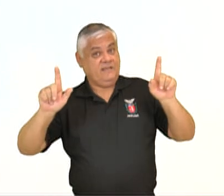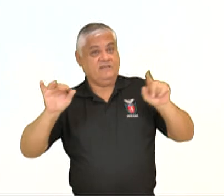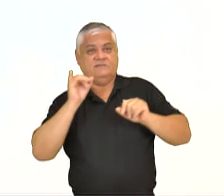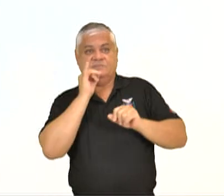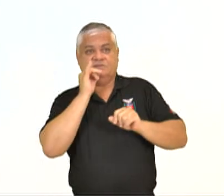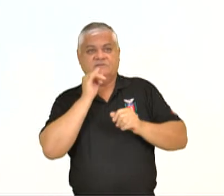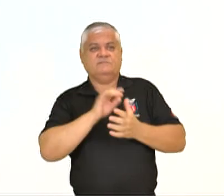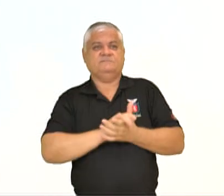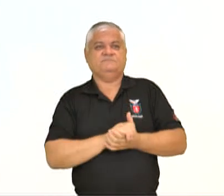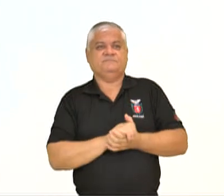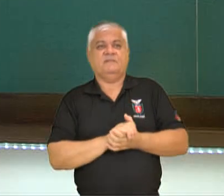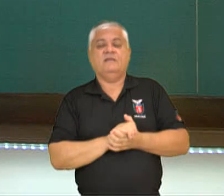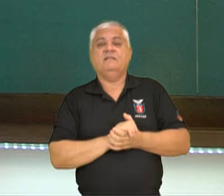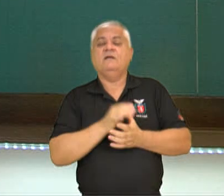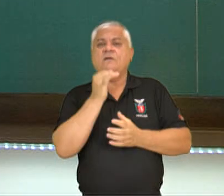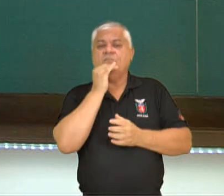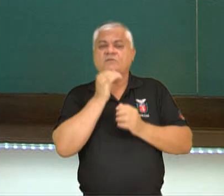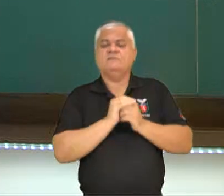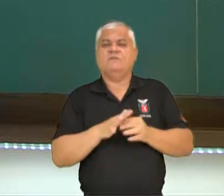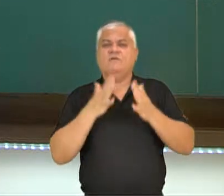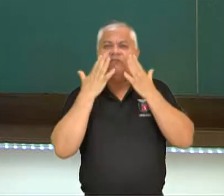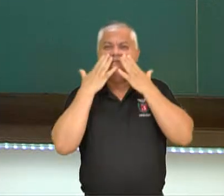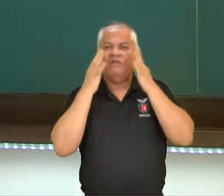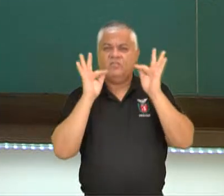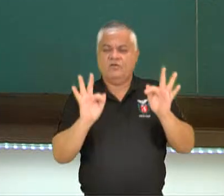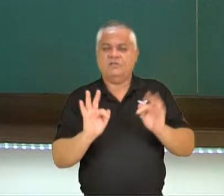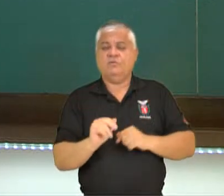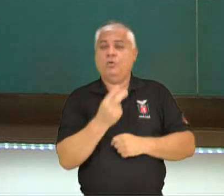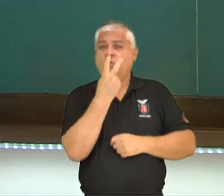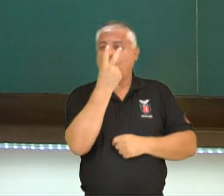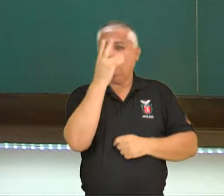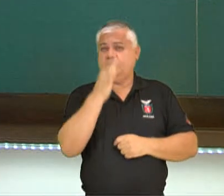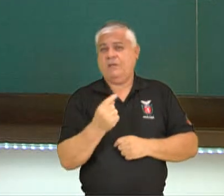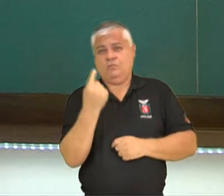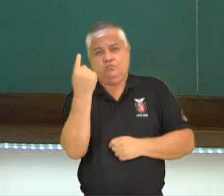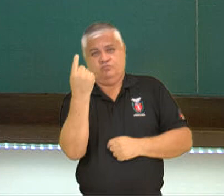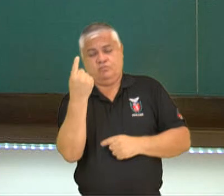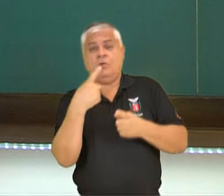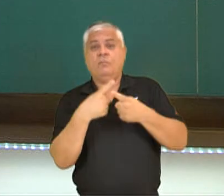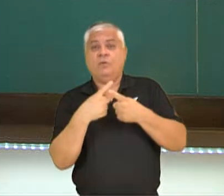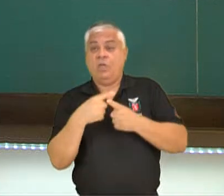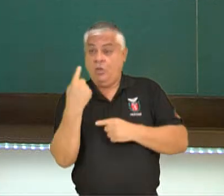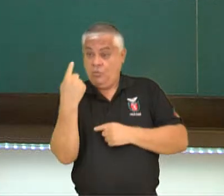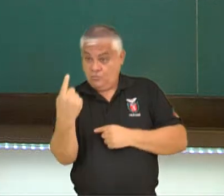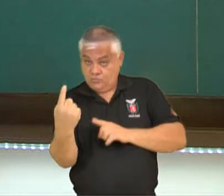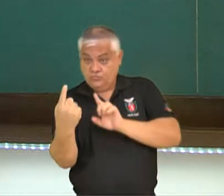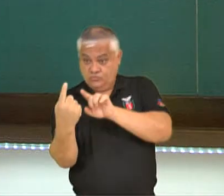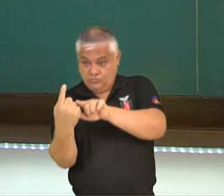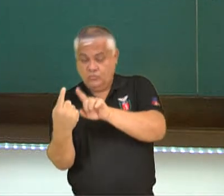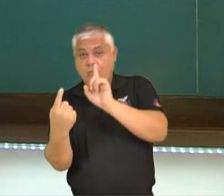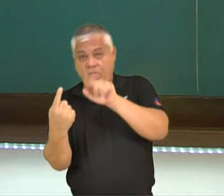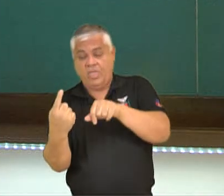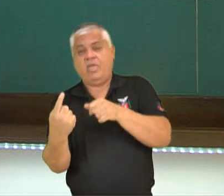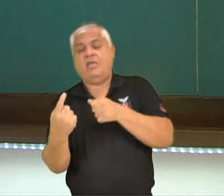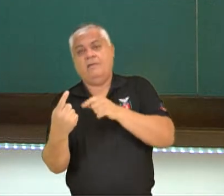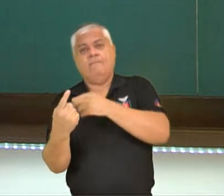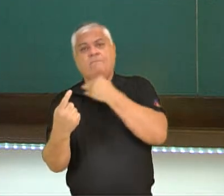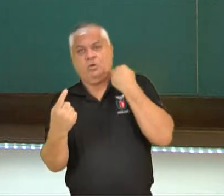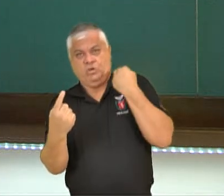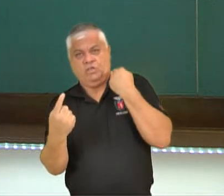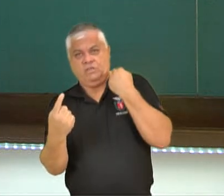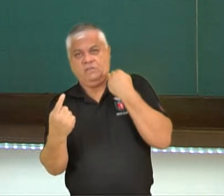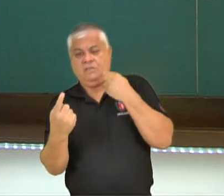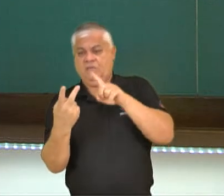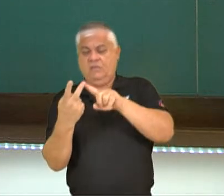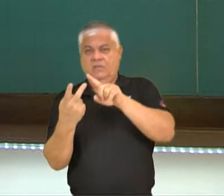alelos letais, né? A proporção fenotípica vai ser de 2:1. Por quê? Porque um dos indivíduos ali do cruzamento de heterozigotos vai morrer.